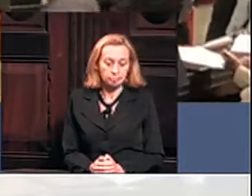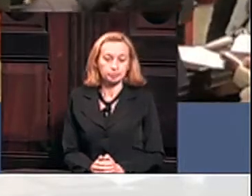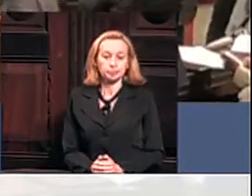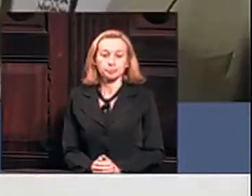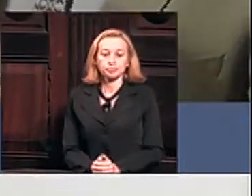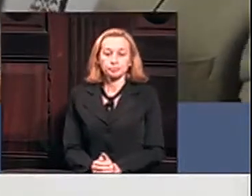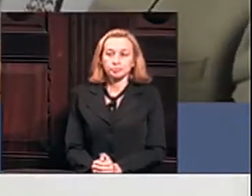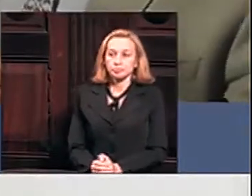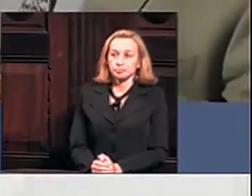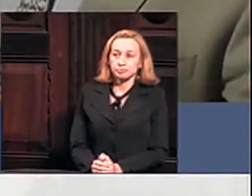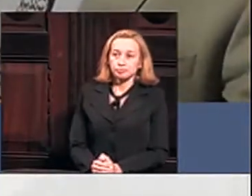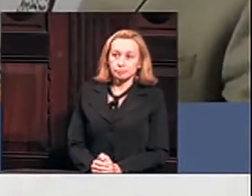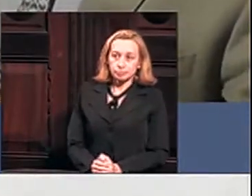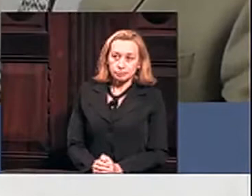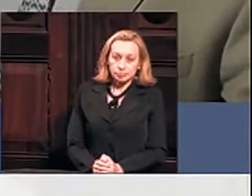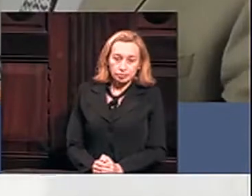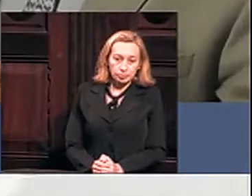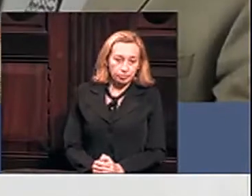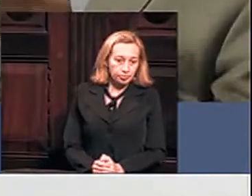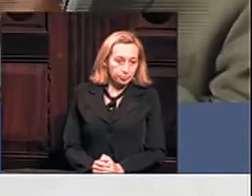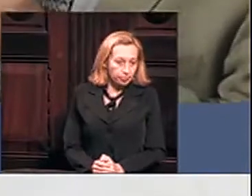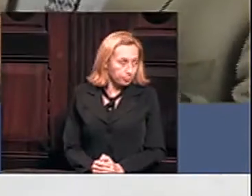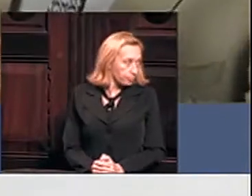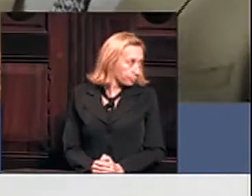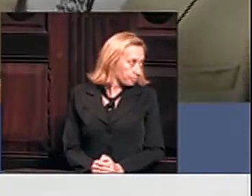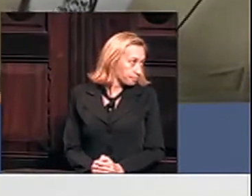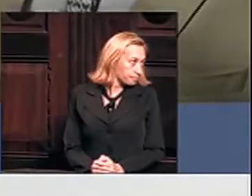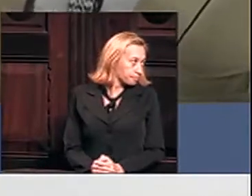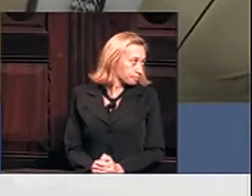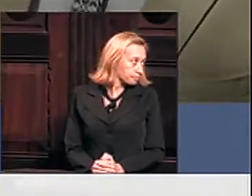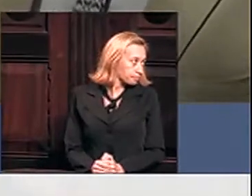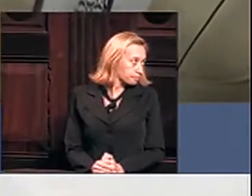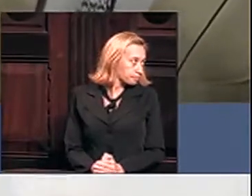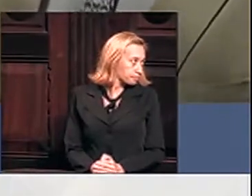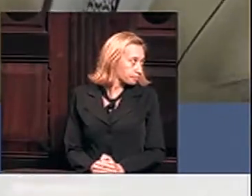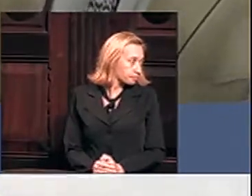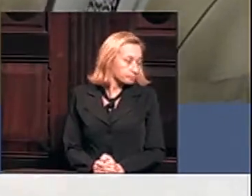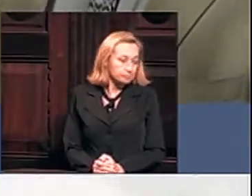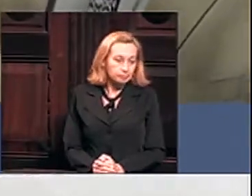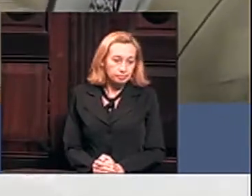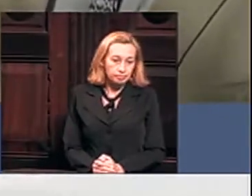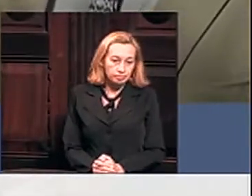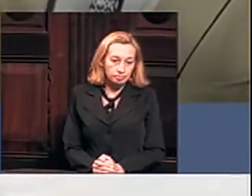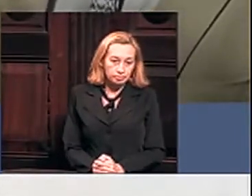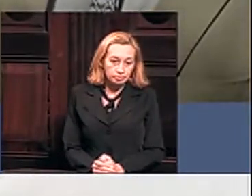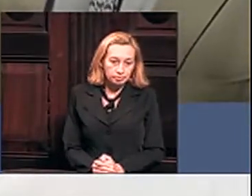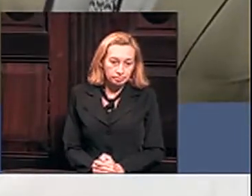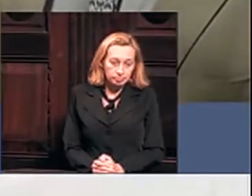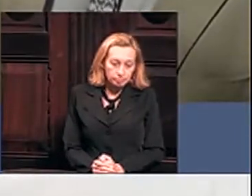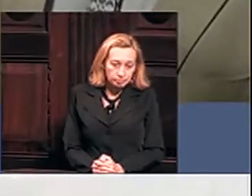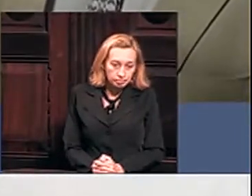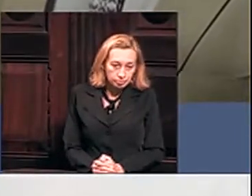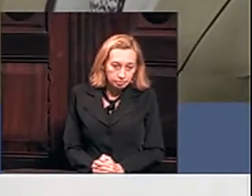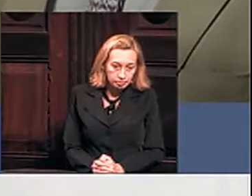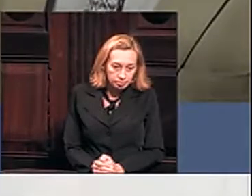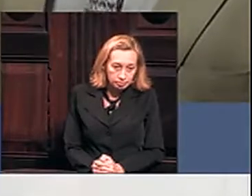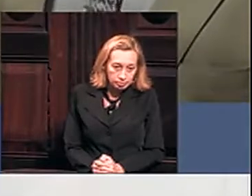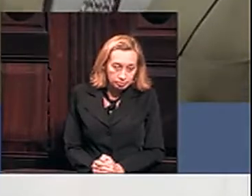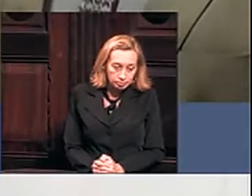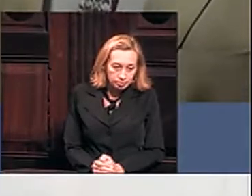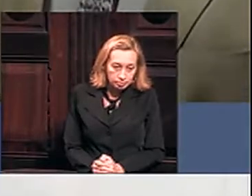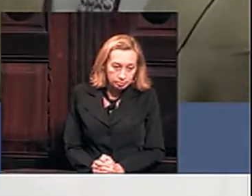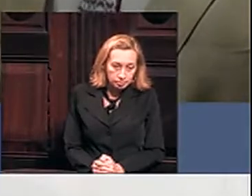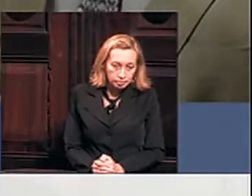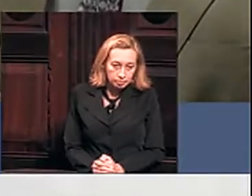vou, já que Vossa Excelência chamou... Faz a do 37 primeiro, André. Falo. Vamos